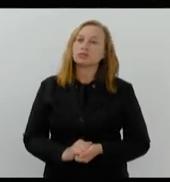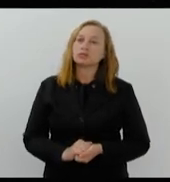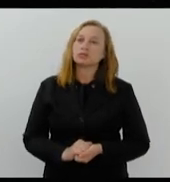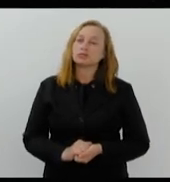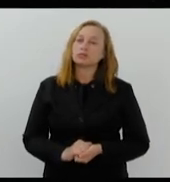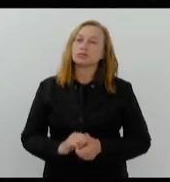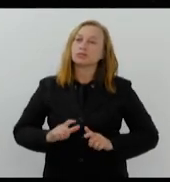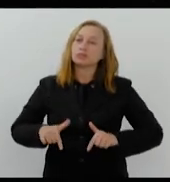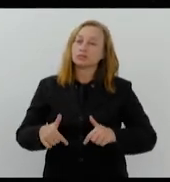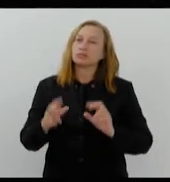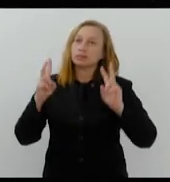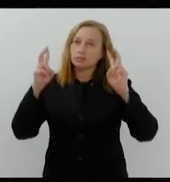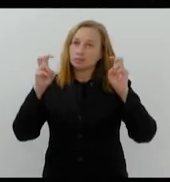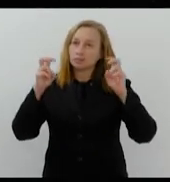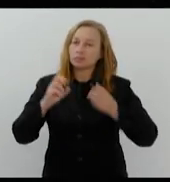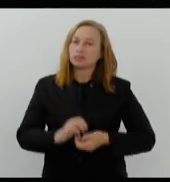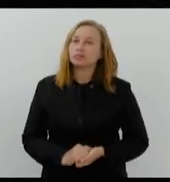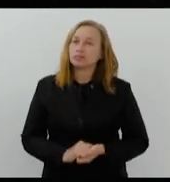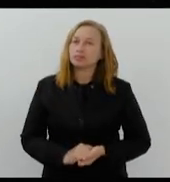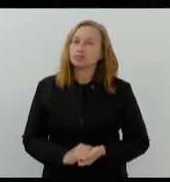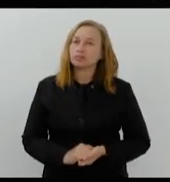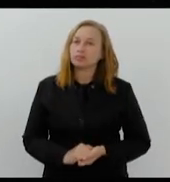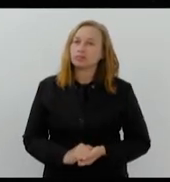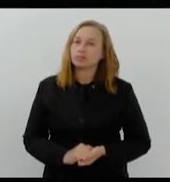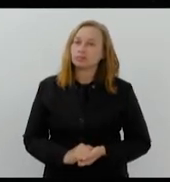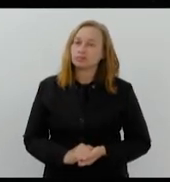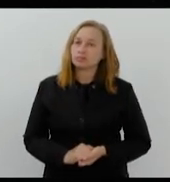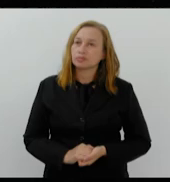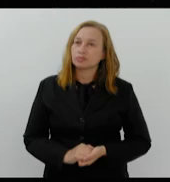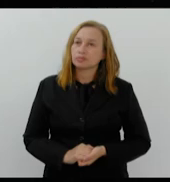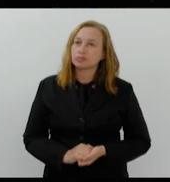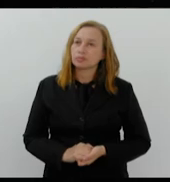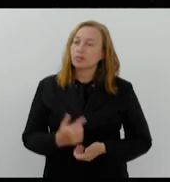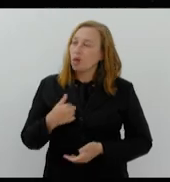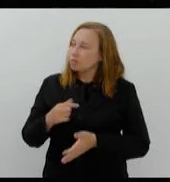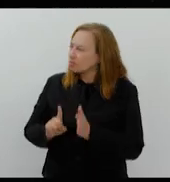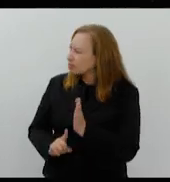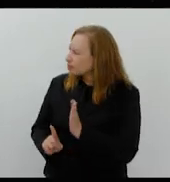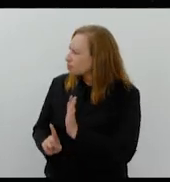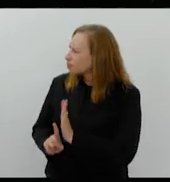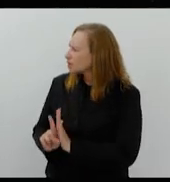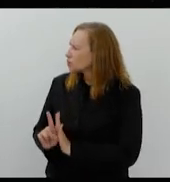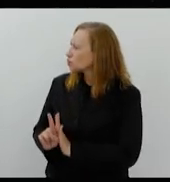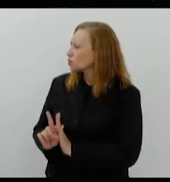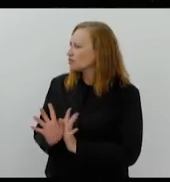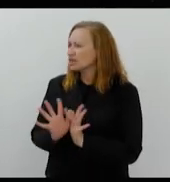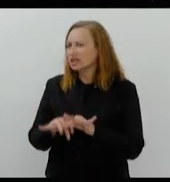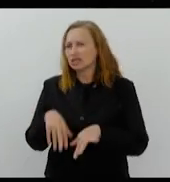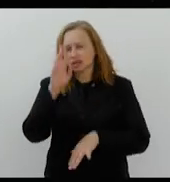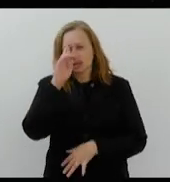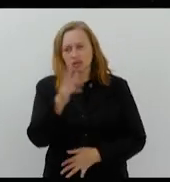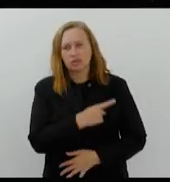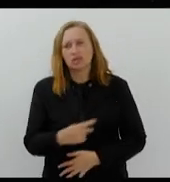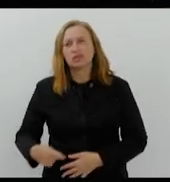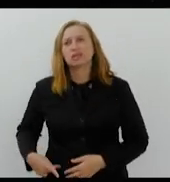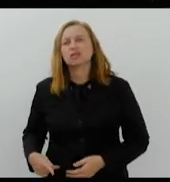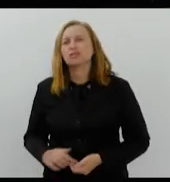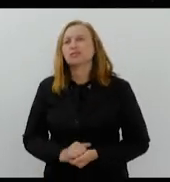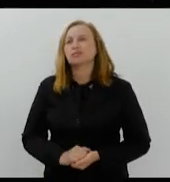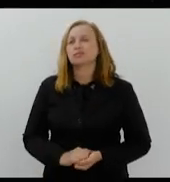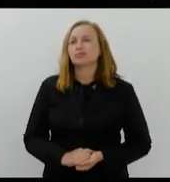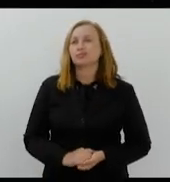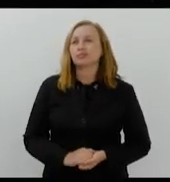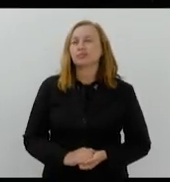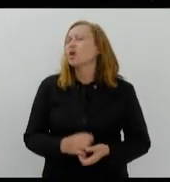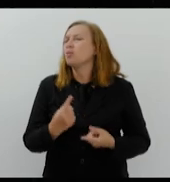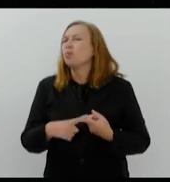providências a esse respeito. Aí eu me pergunto e concluo, senhora presidente,